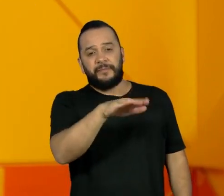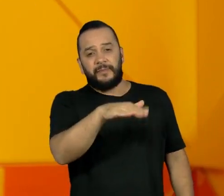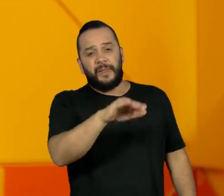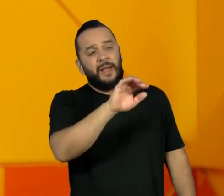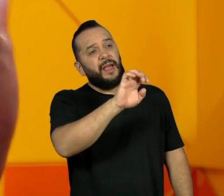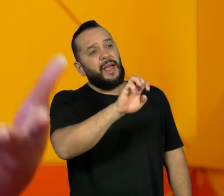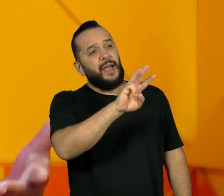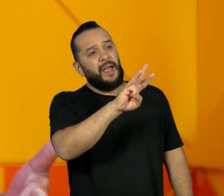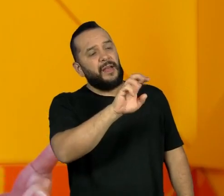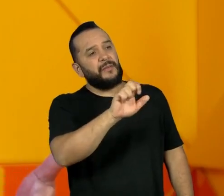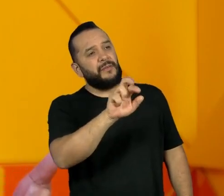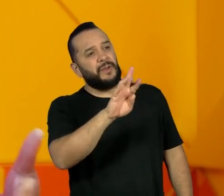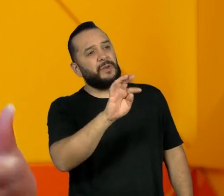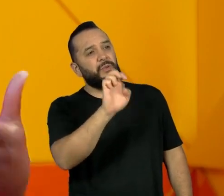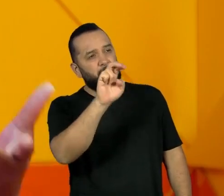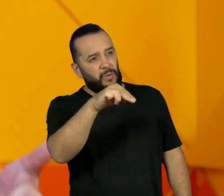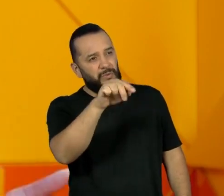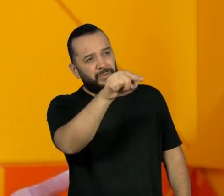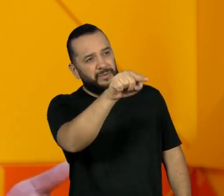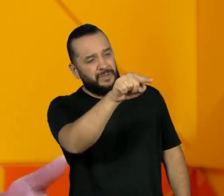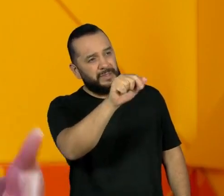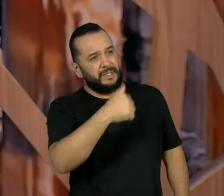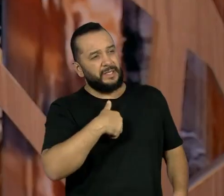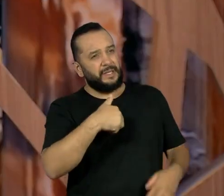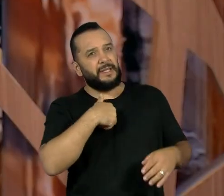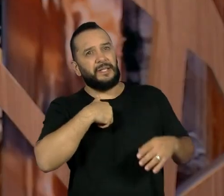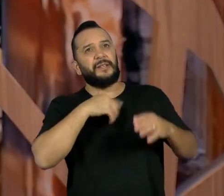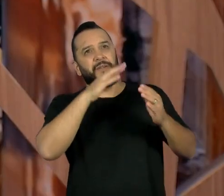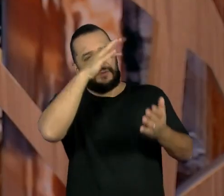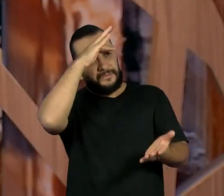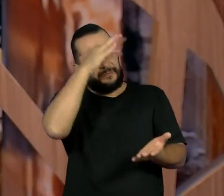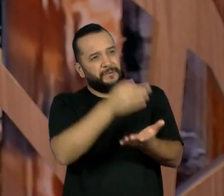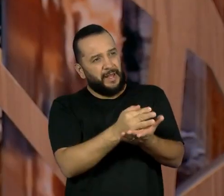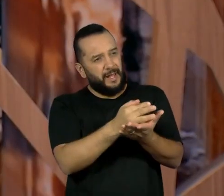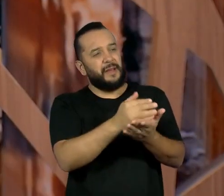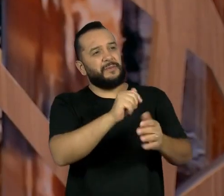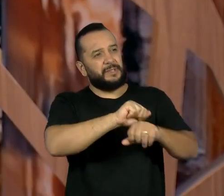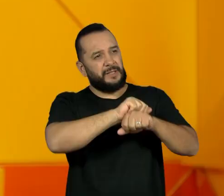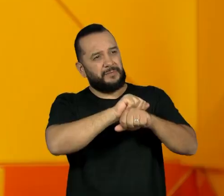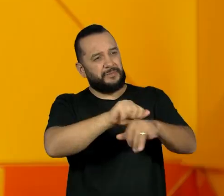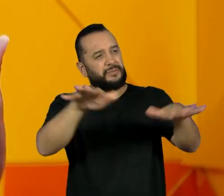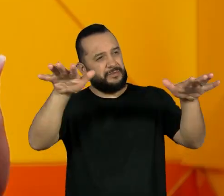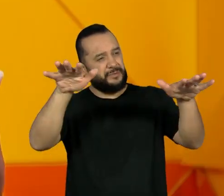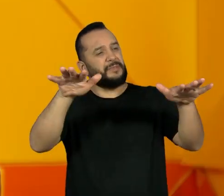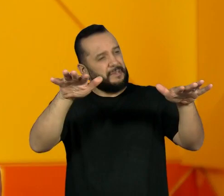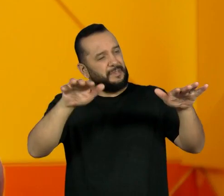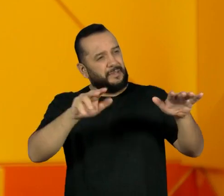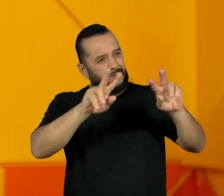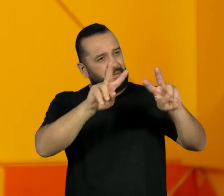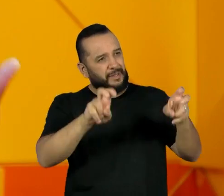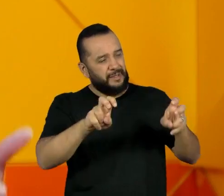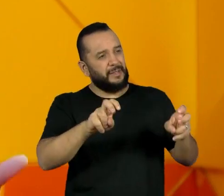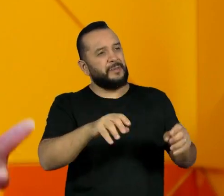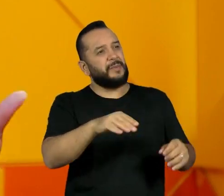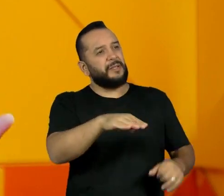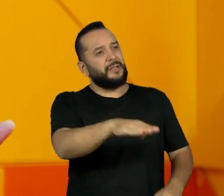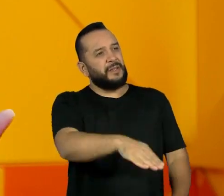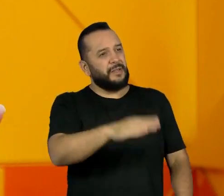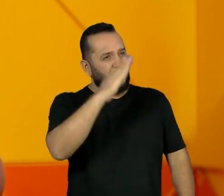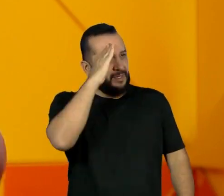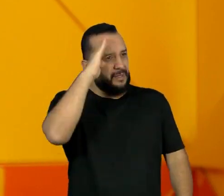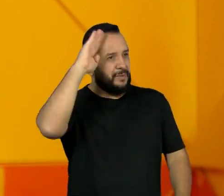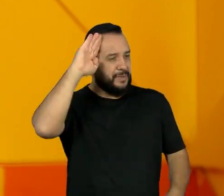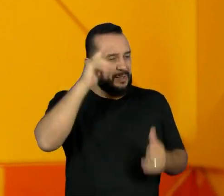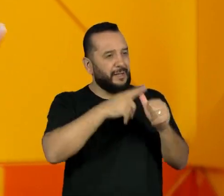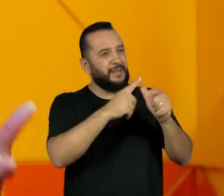você faz questão de propagar a sua fé nas religiões de matrizes africanas. Queria que você falasse um pouco disso, da relação disso com o seu